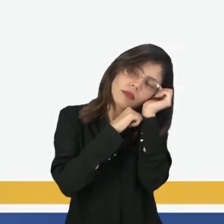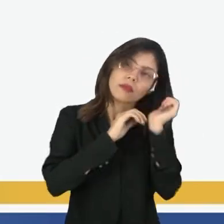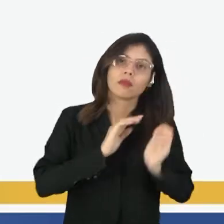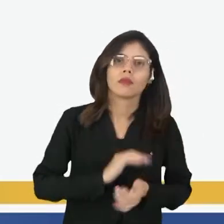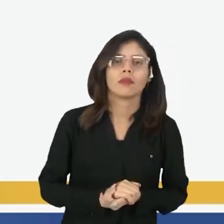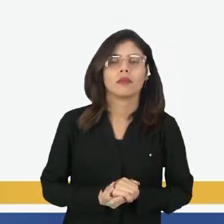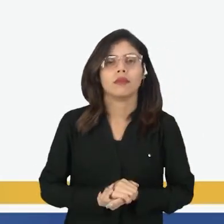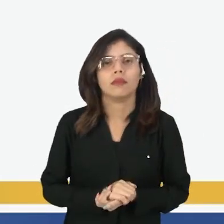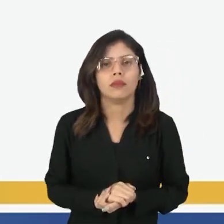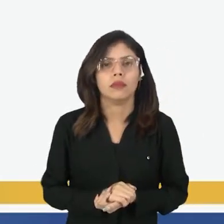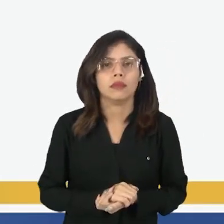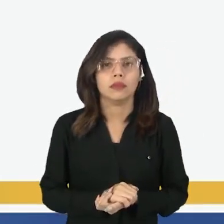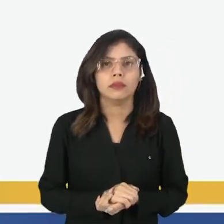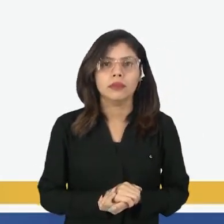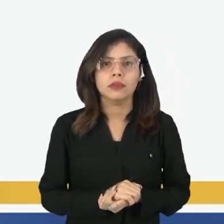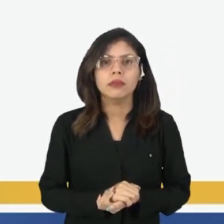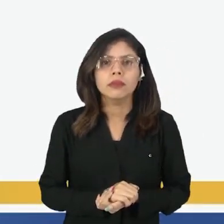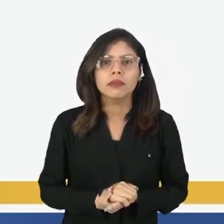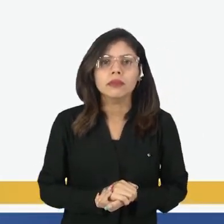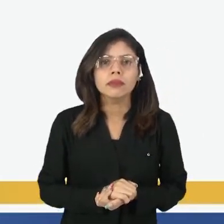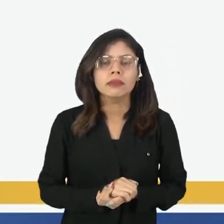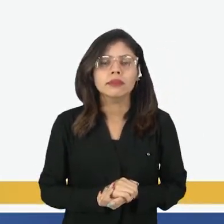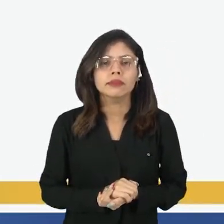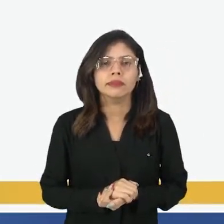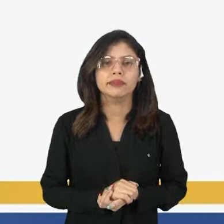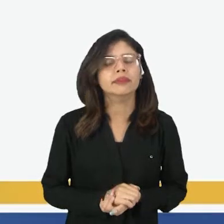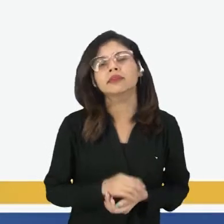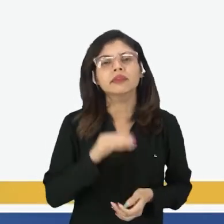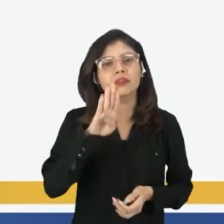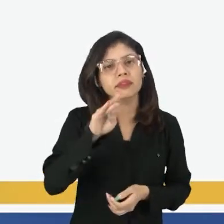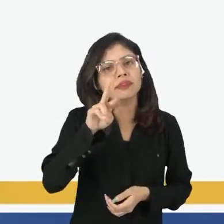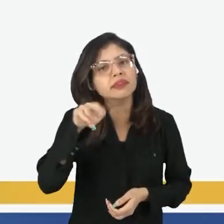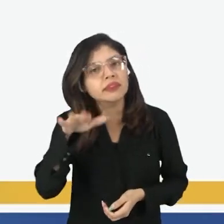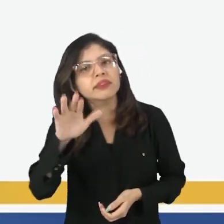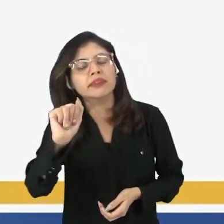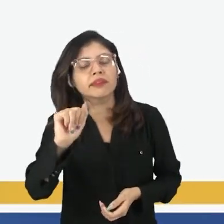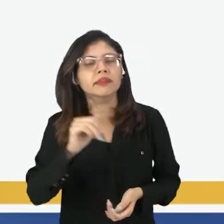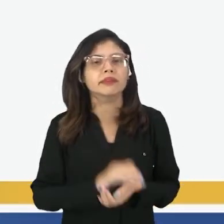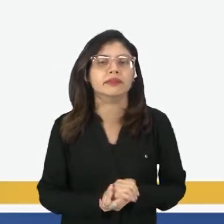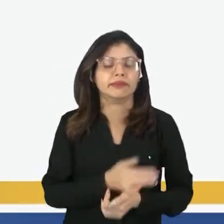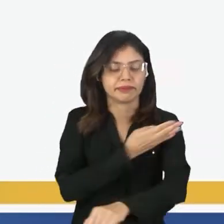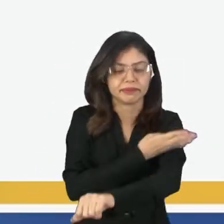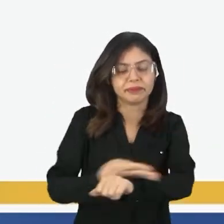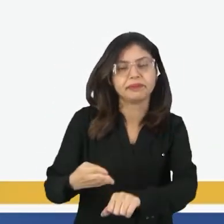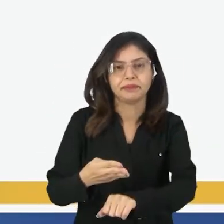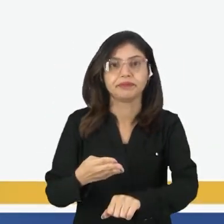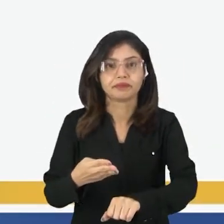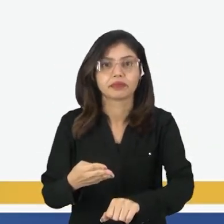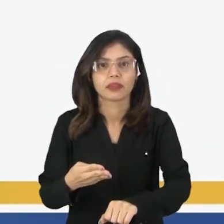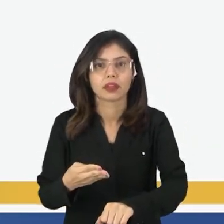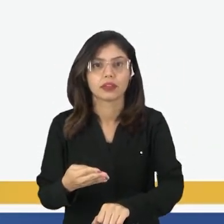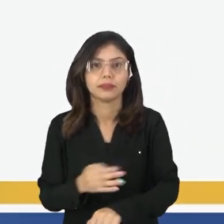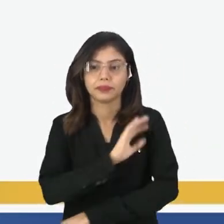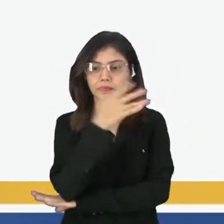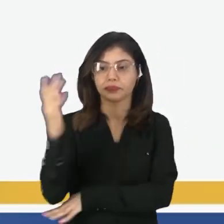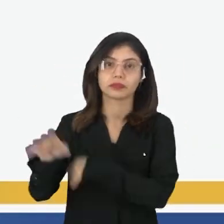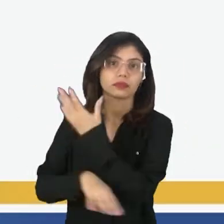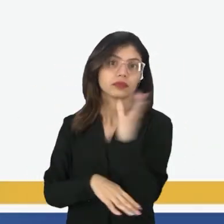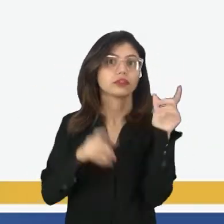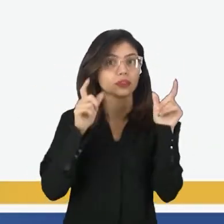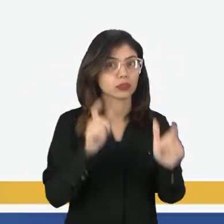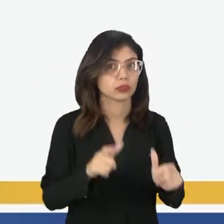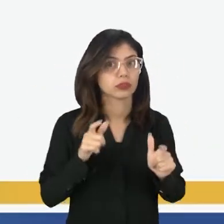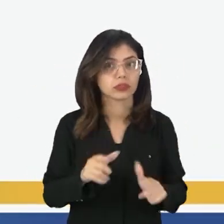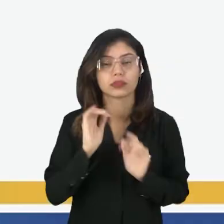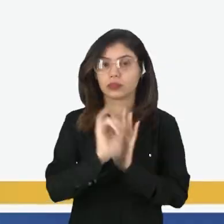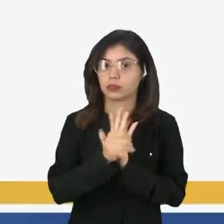da Branca de Neve e Sete Anões. Branca de Neve e Sete Anões acontece parte da história numa floresta, é o espaço